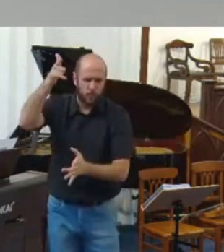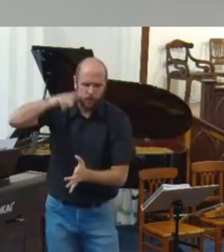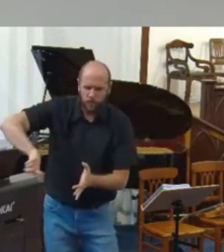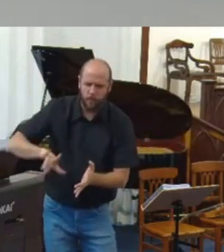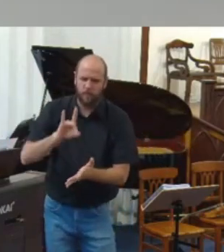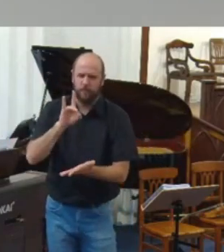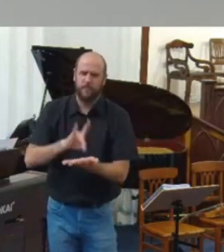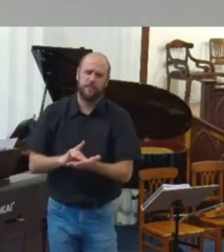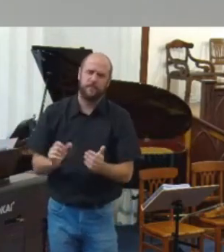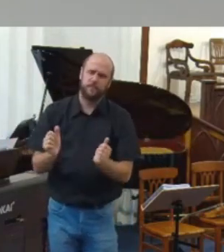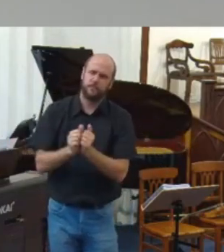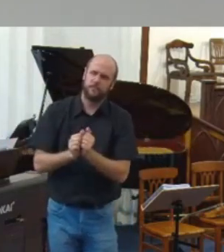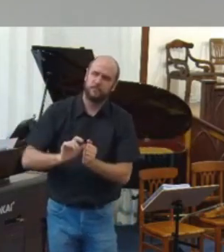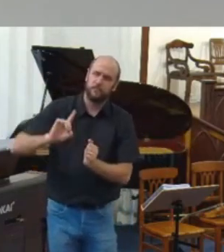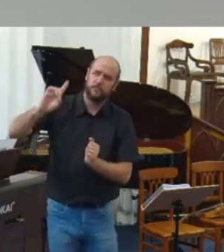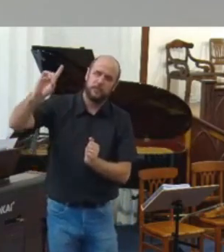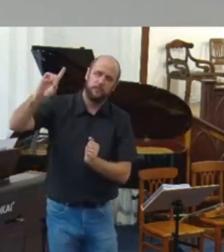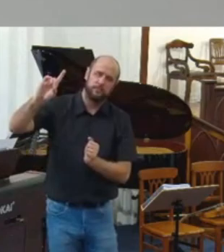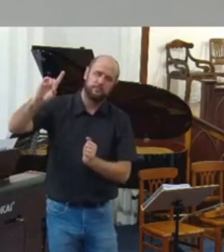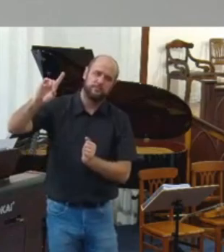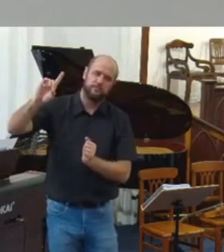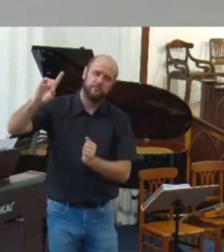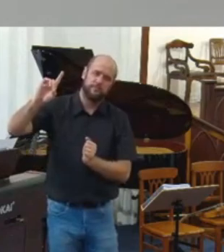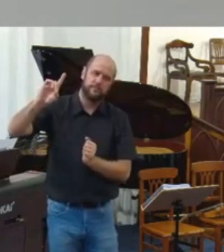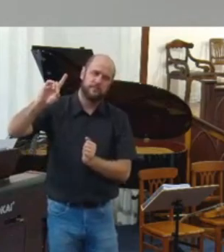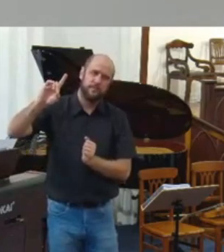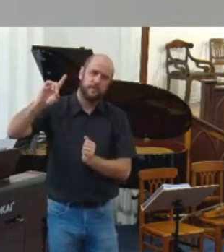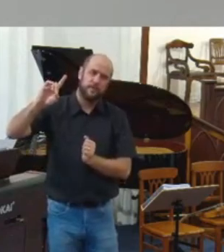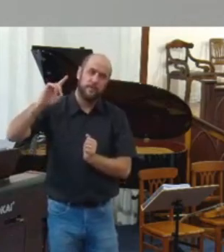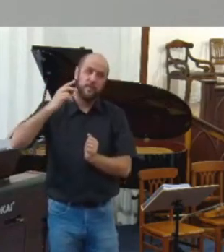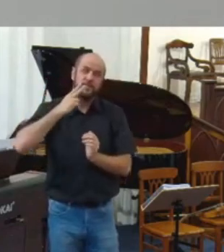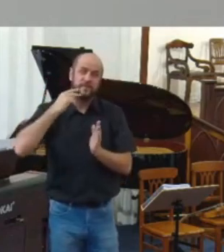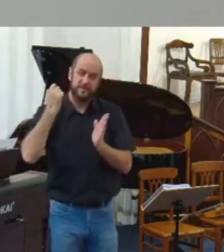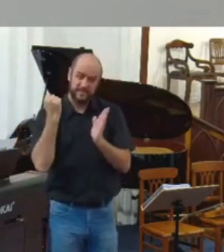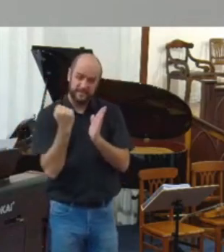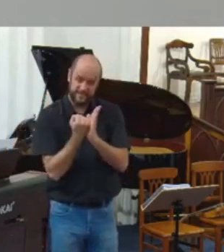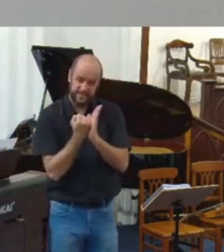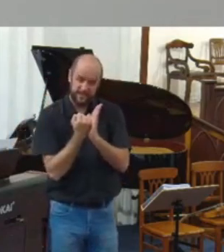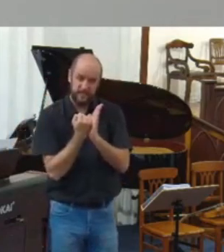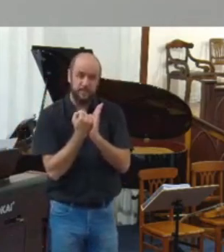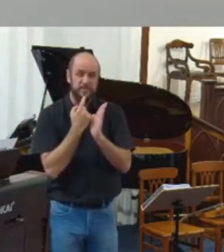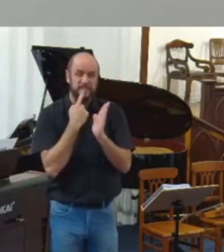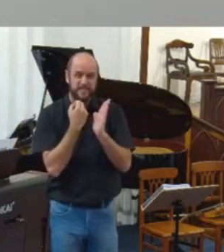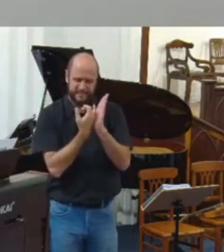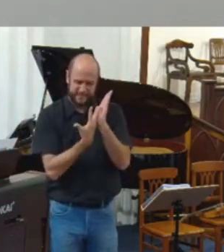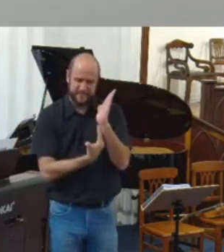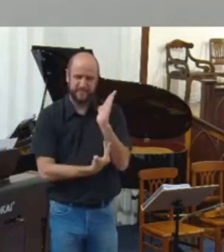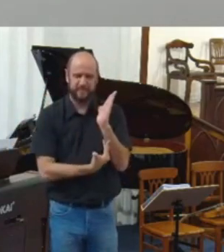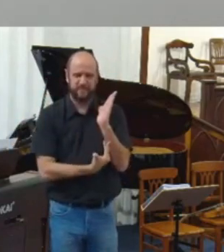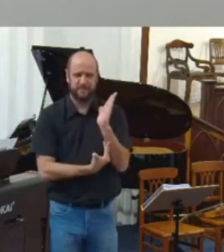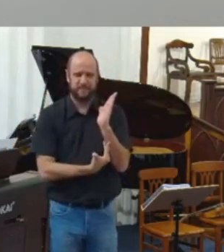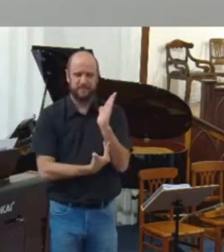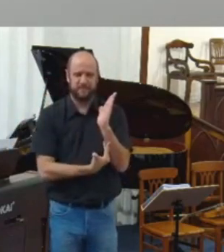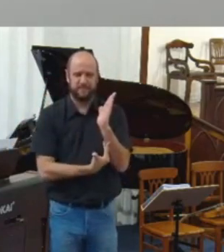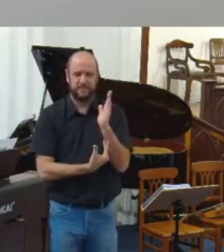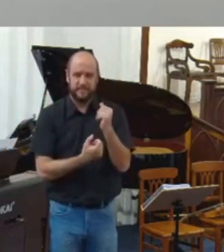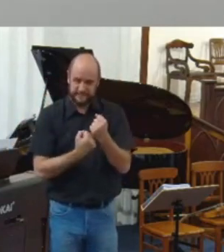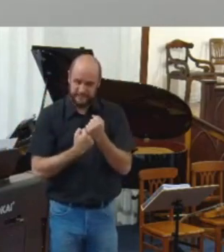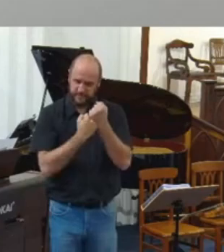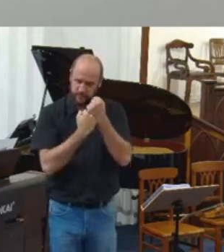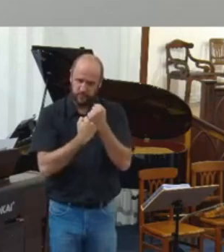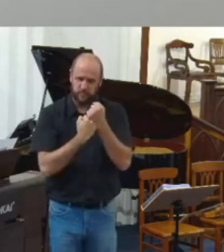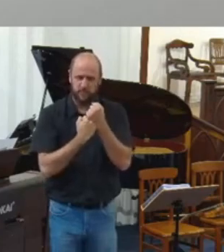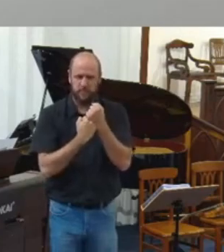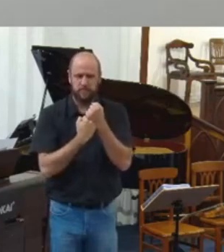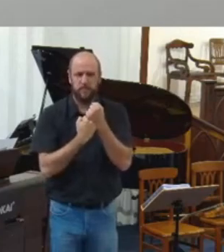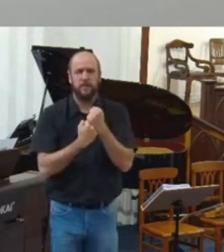com Deus, selada por seu sangue e assegurada por sua ressurreição. Então realmente está muito